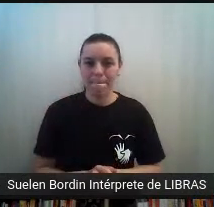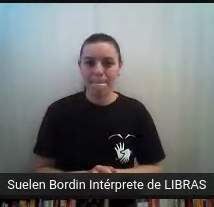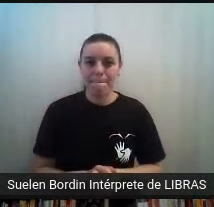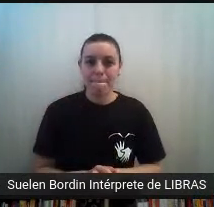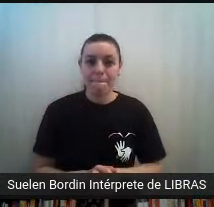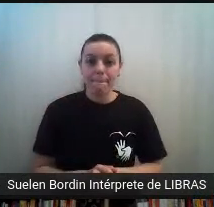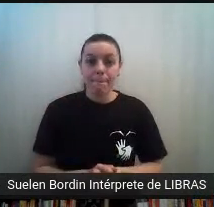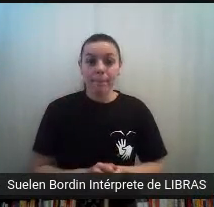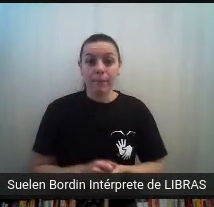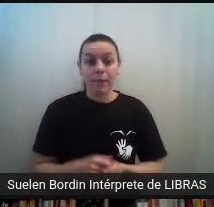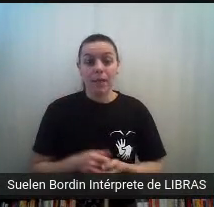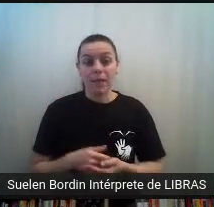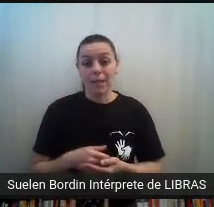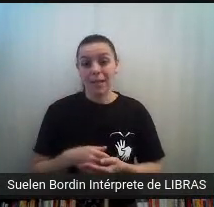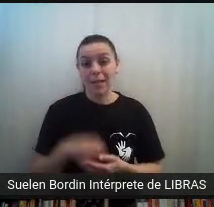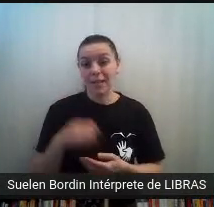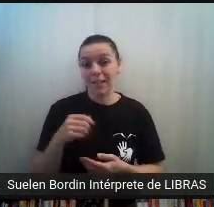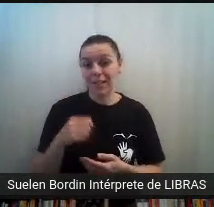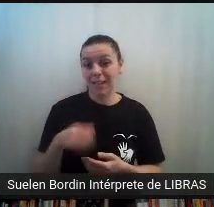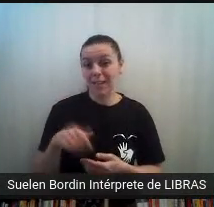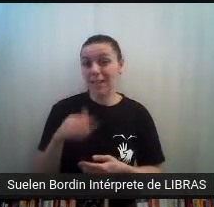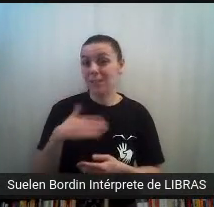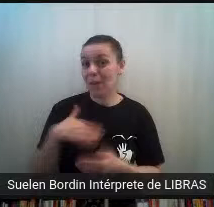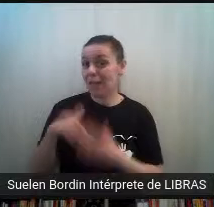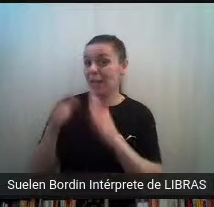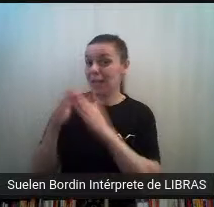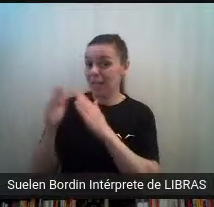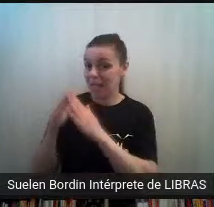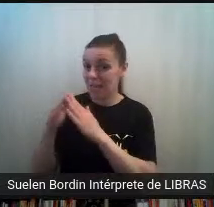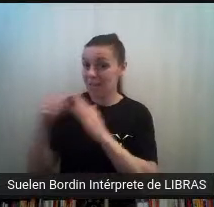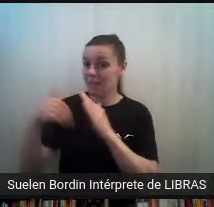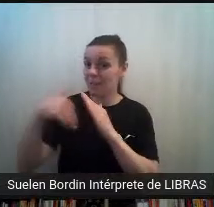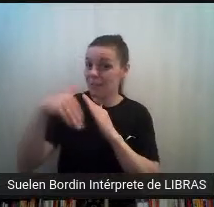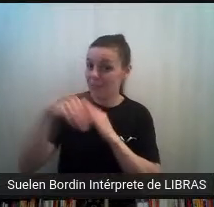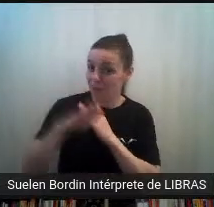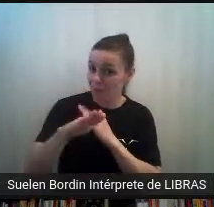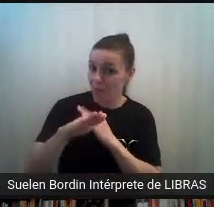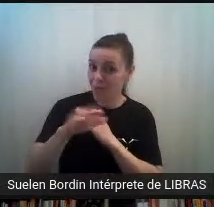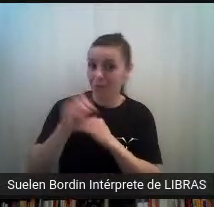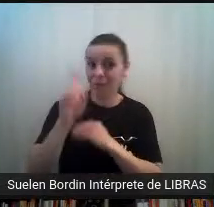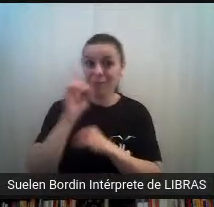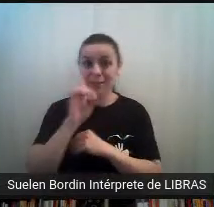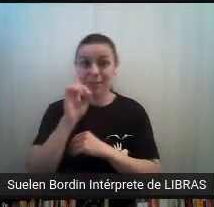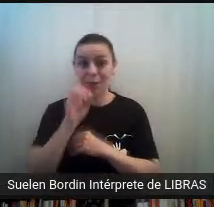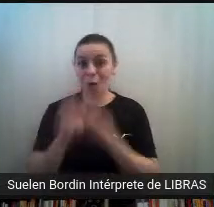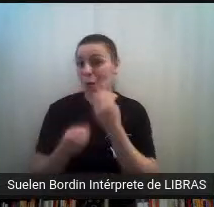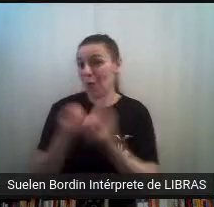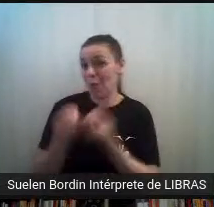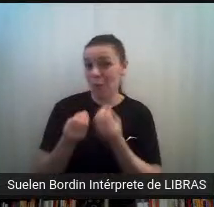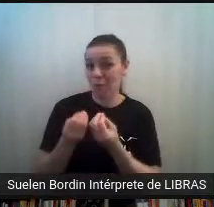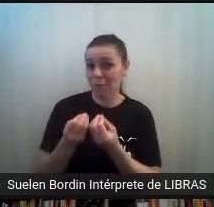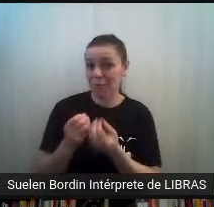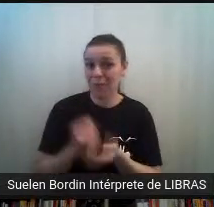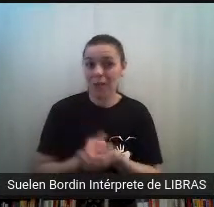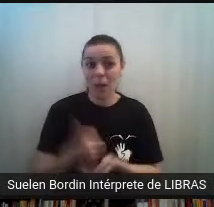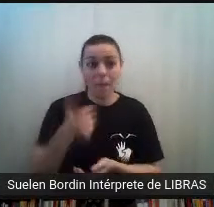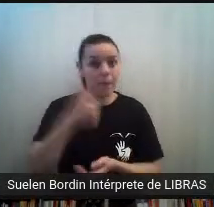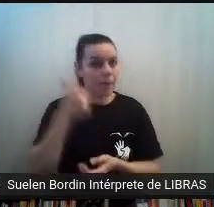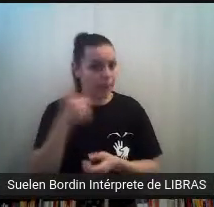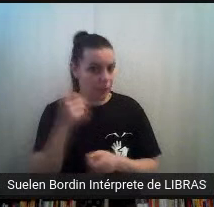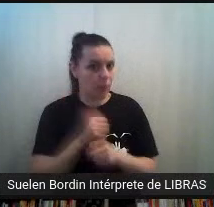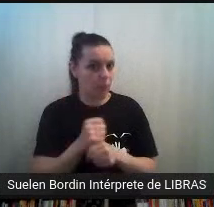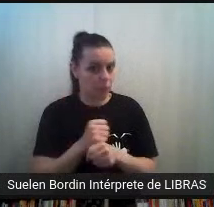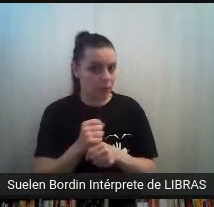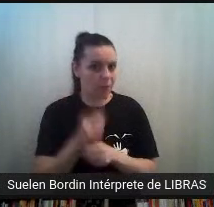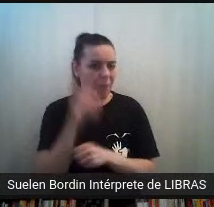de casa para ir para os Estados Unidos e ficar todo esse tempo fora? Pois é, o primeiro ano foi o mais difícil, assim,